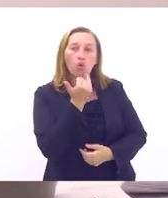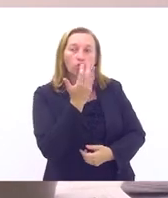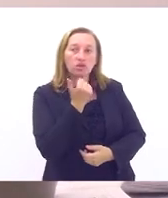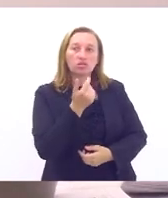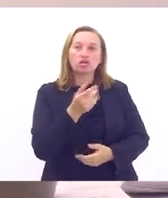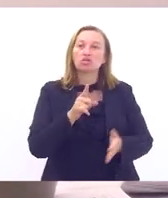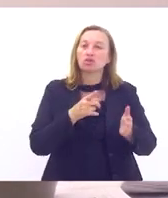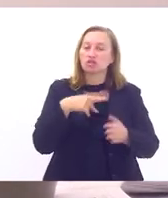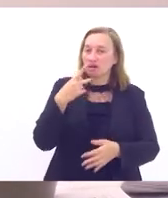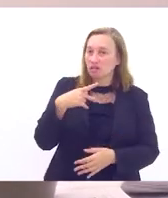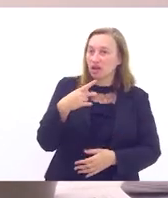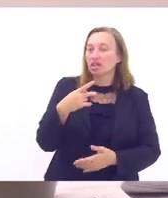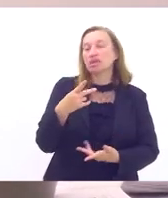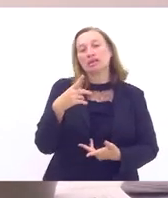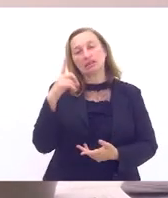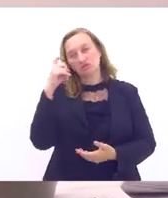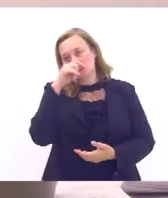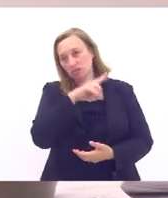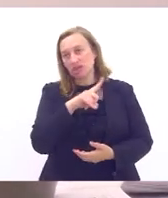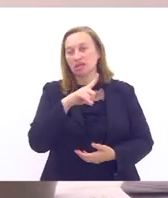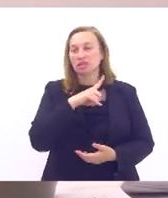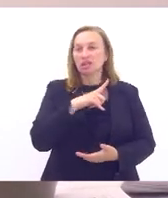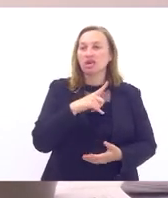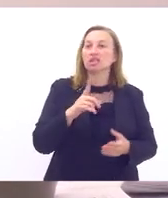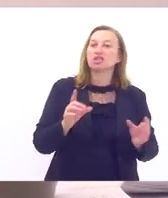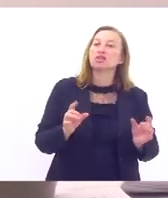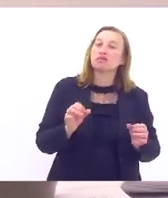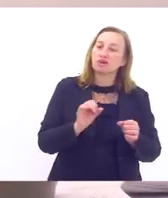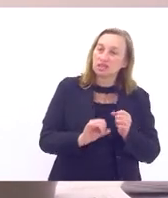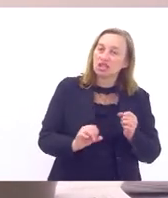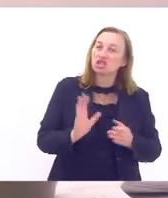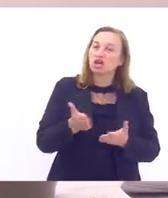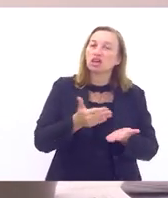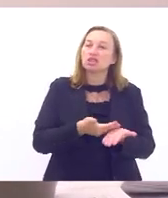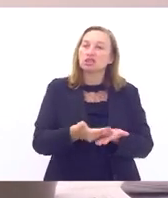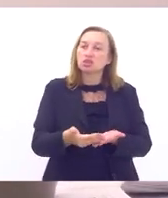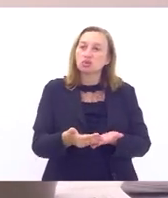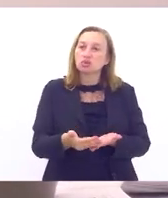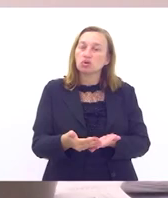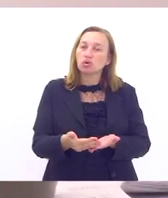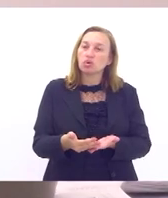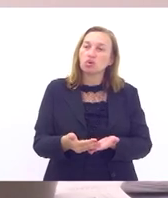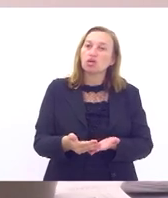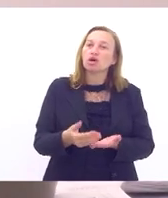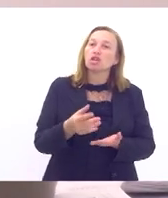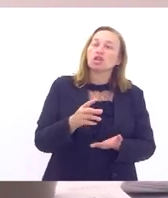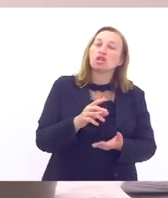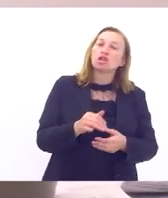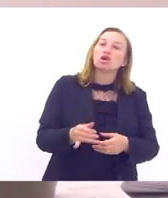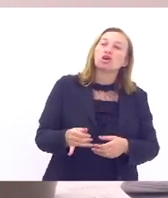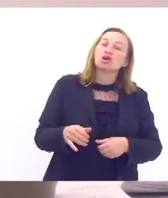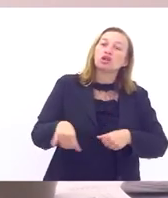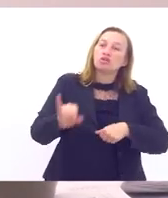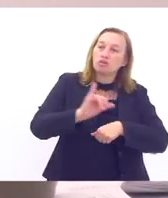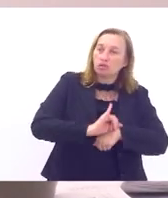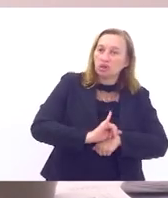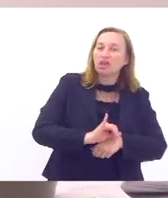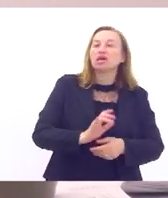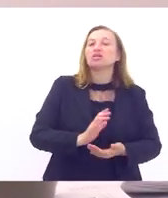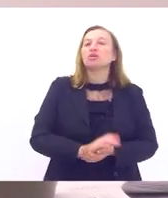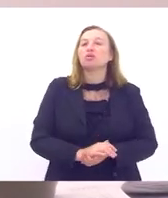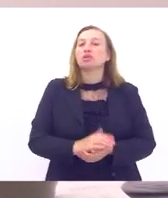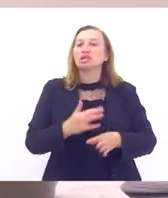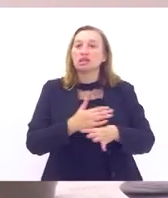tendo tanta dificuldade de executar e já iniciou, inclusive, por Volta Redonda, com repasse de 20 milhões,